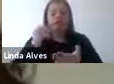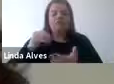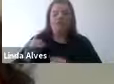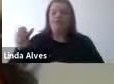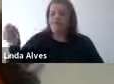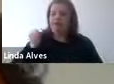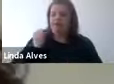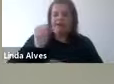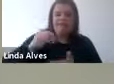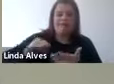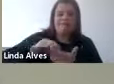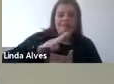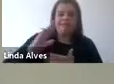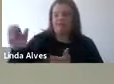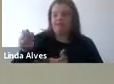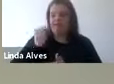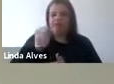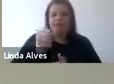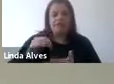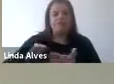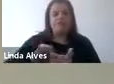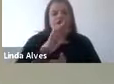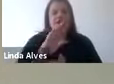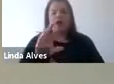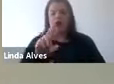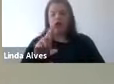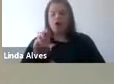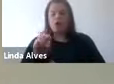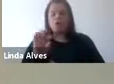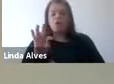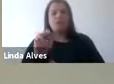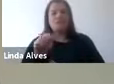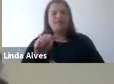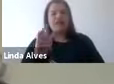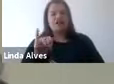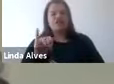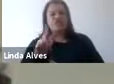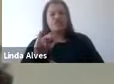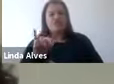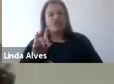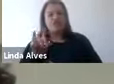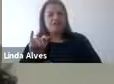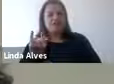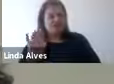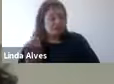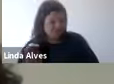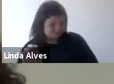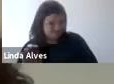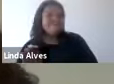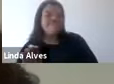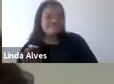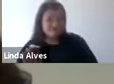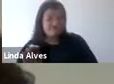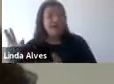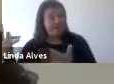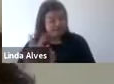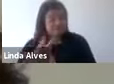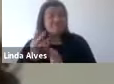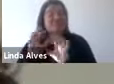já pesam nessa queda aí. E um outro fator também é que nós estamos tendo